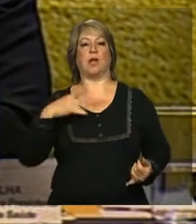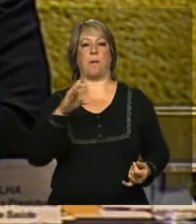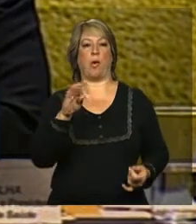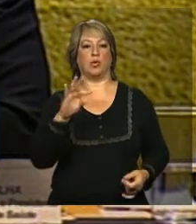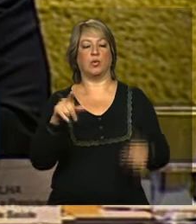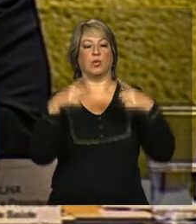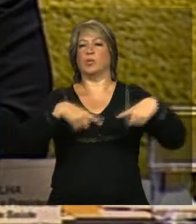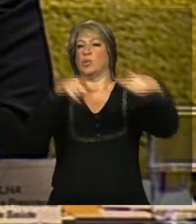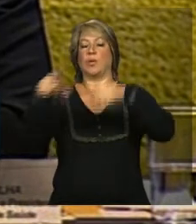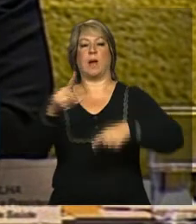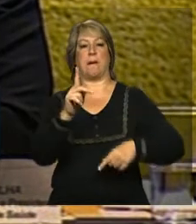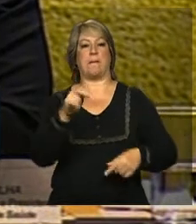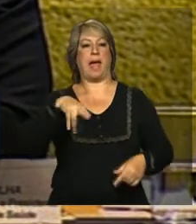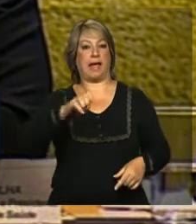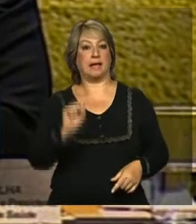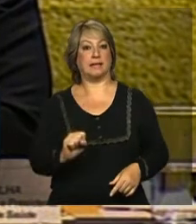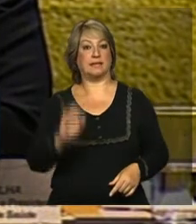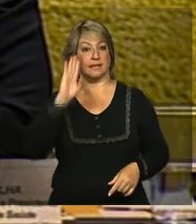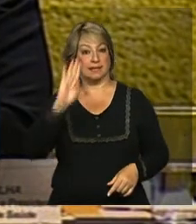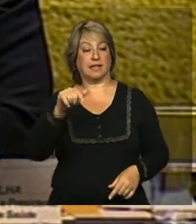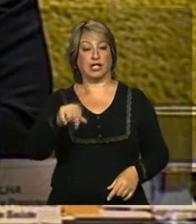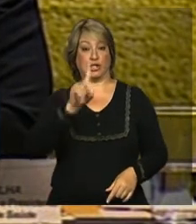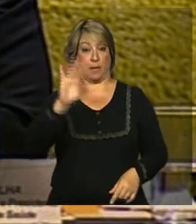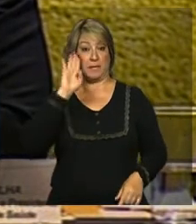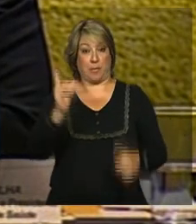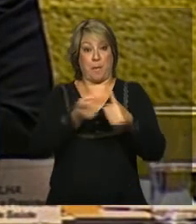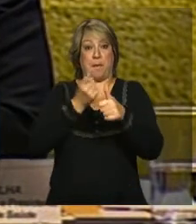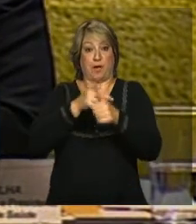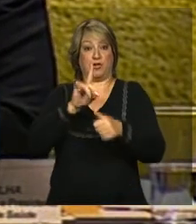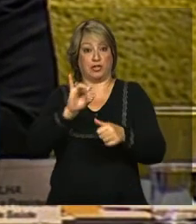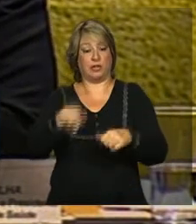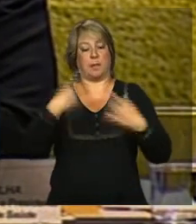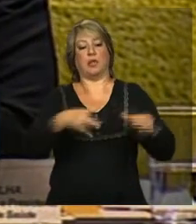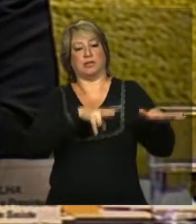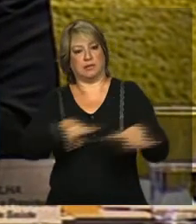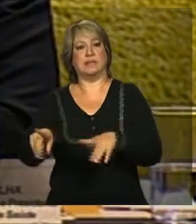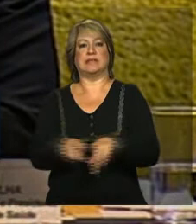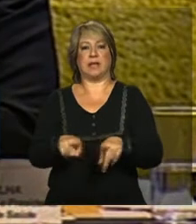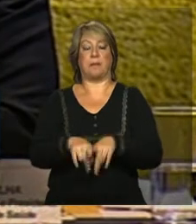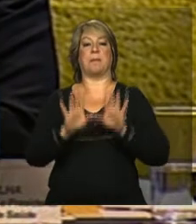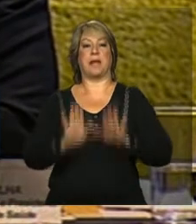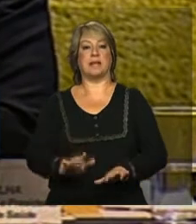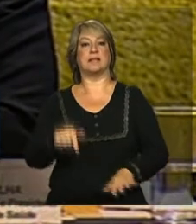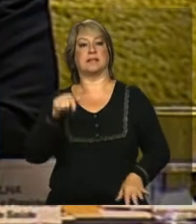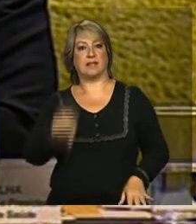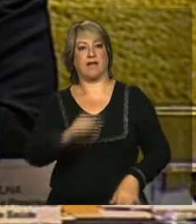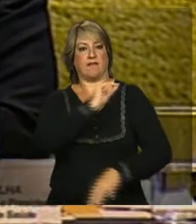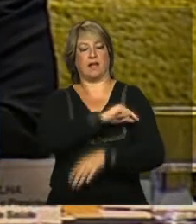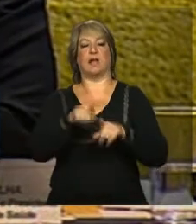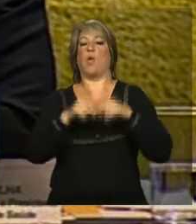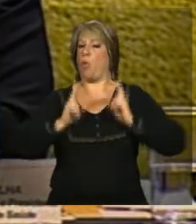parques né como a gente sempre faz no dia de e uma forte concentração para atualização durante a semana mas a vacina e atualização